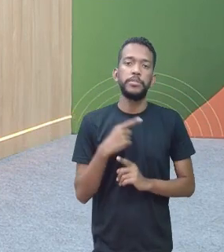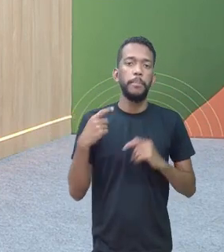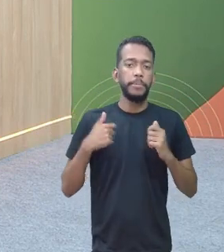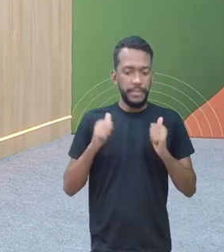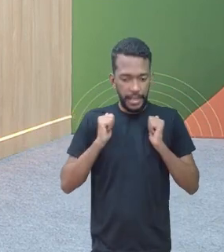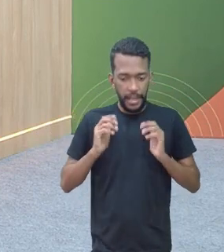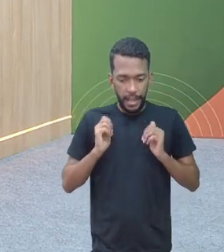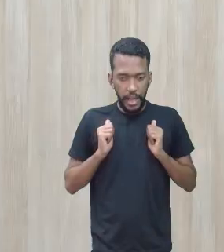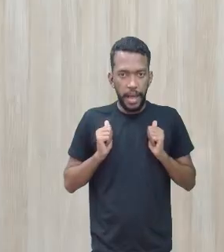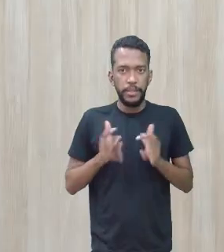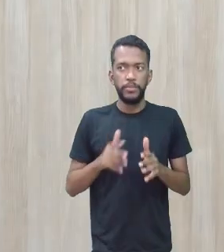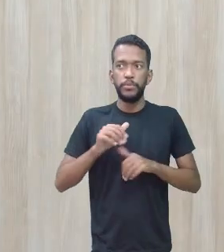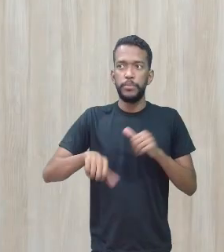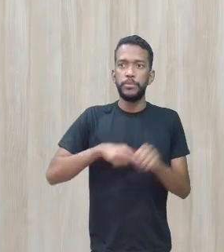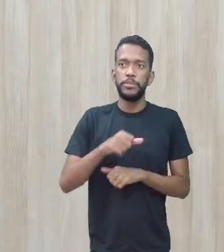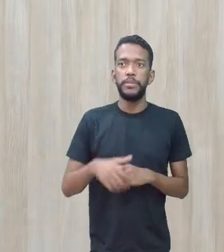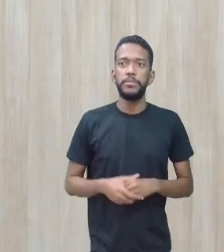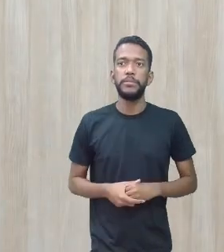de atitude.